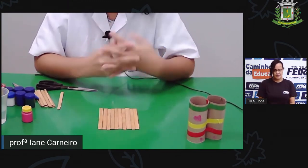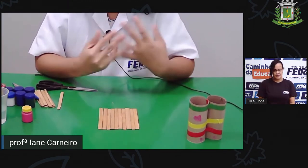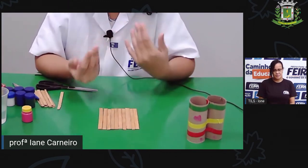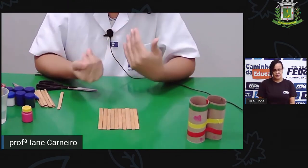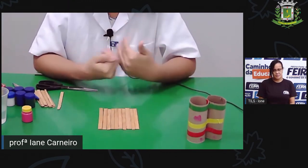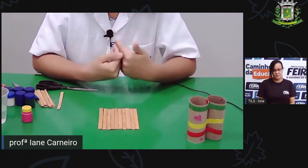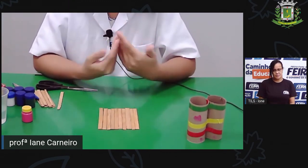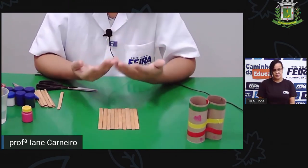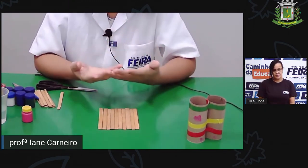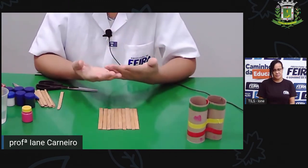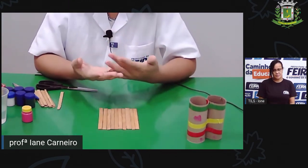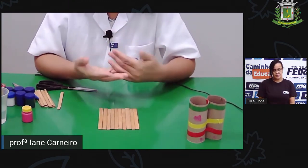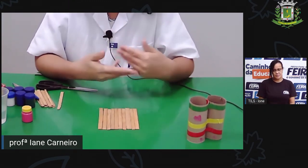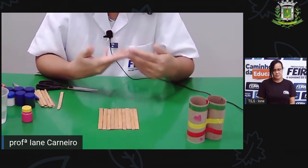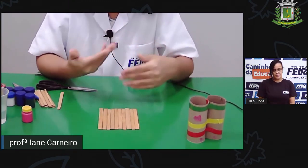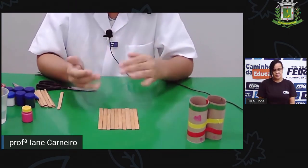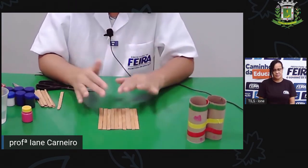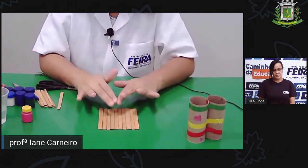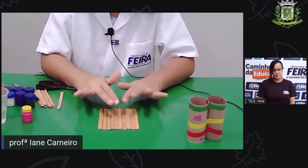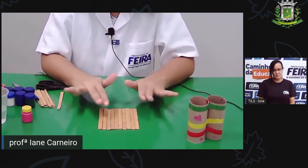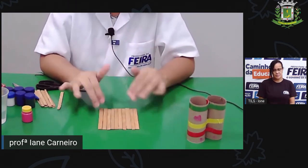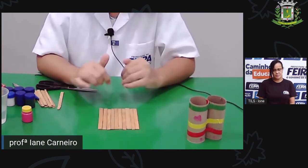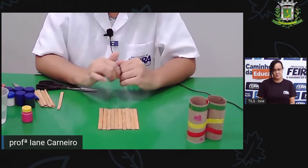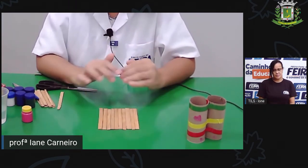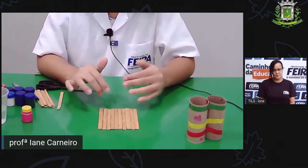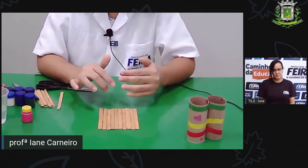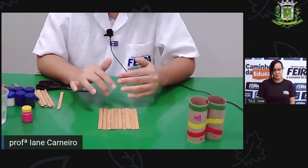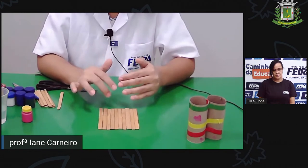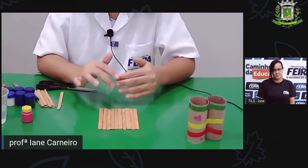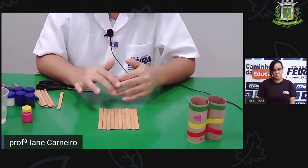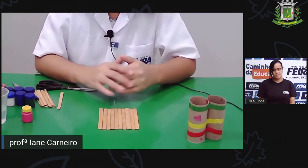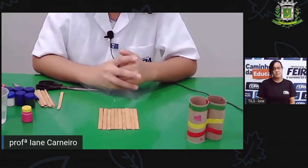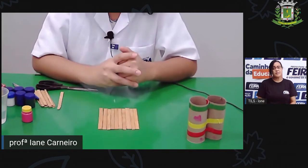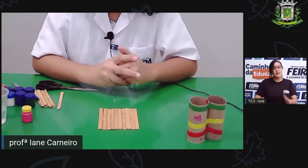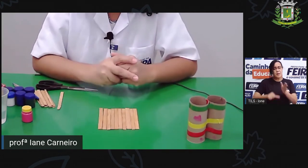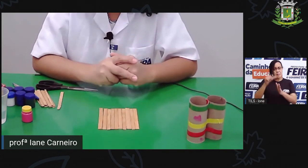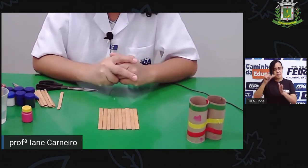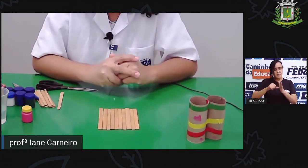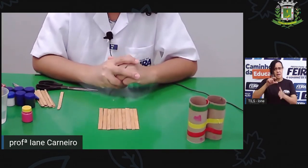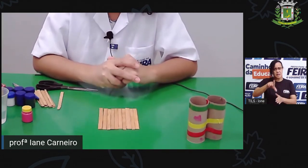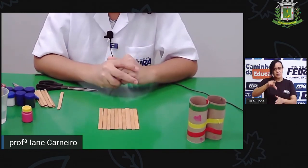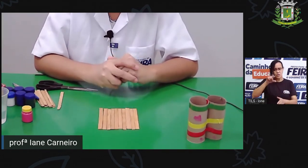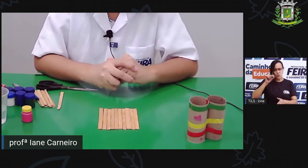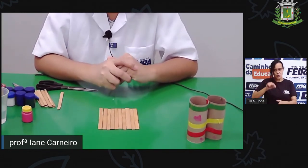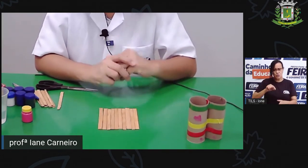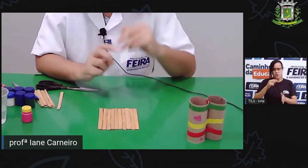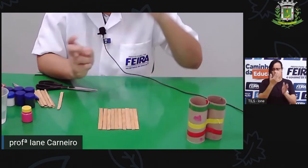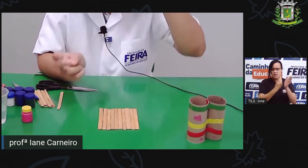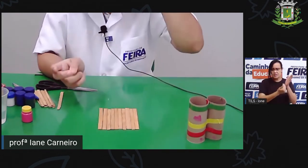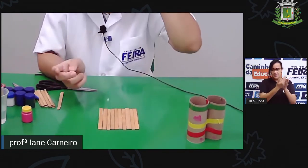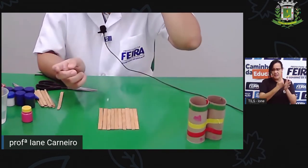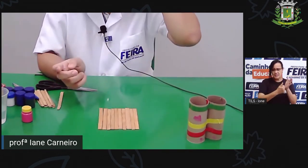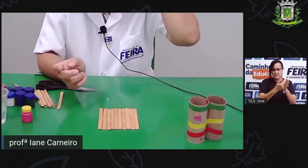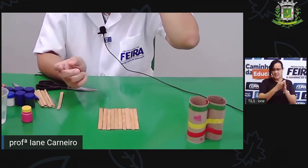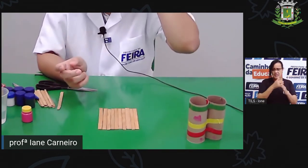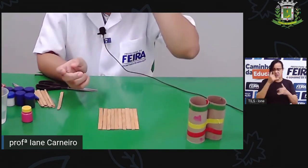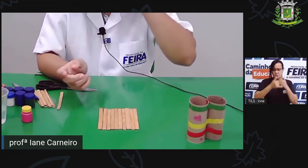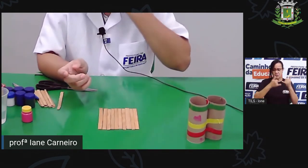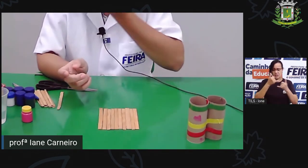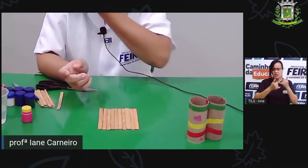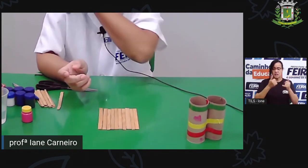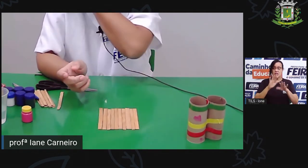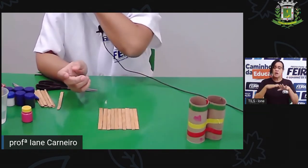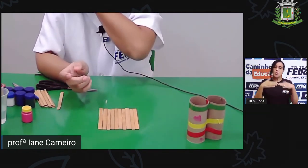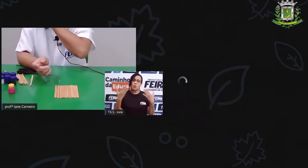vão, primeiro vocês têm que escolher, né? Qual é o desenho que vocês querem que esteja no quebra-cabeça de vocês, né? Então, no modelo que a Pró mostrou